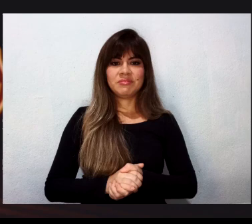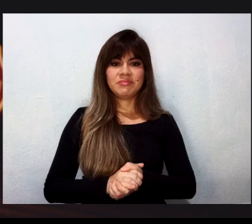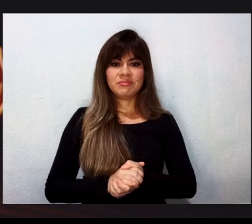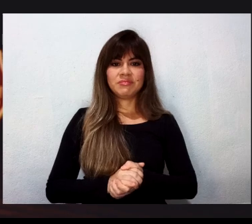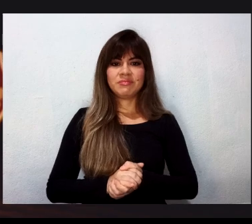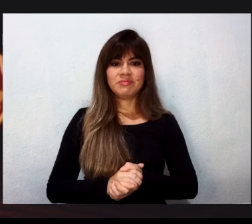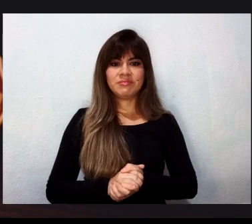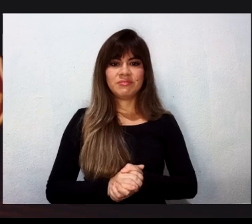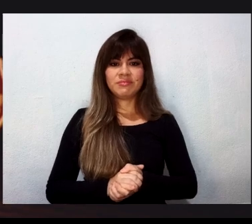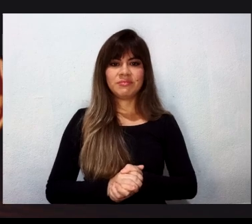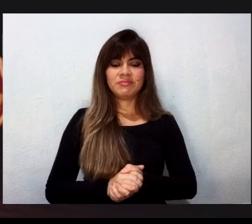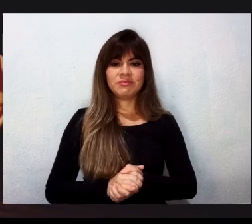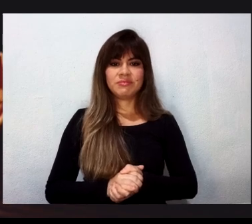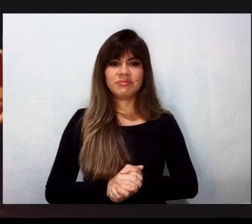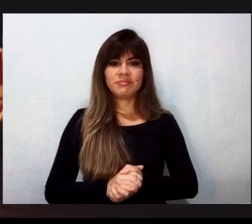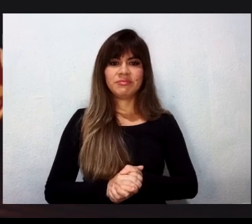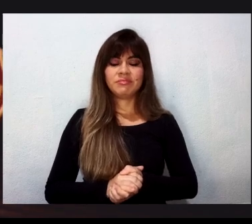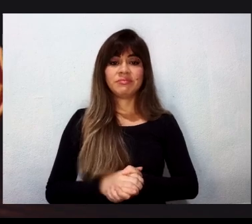tocando violão.